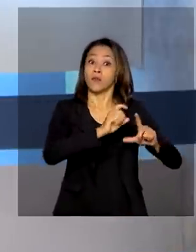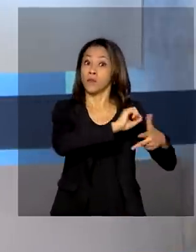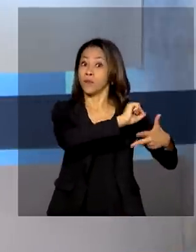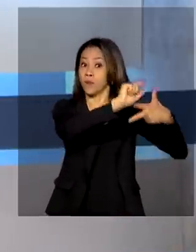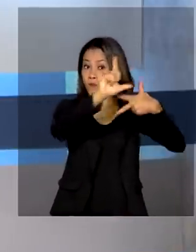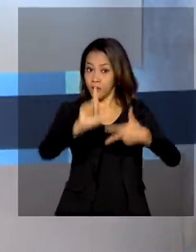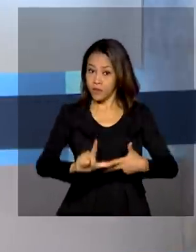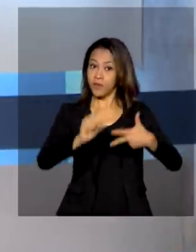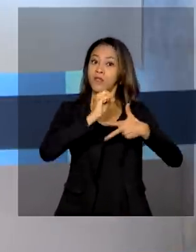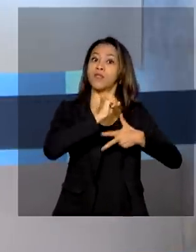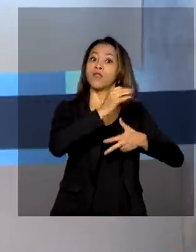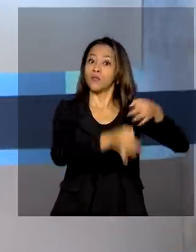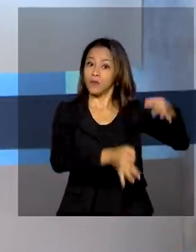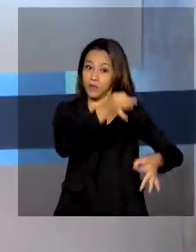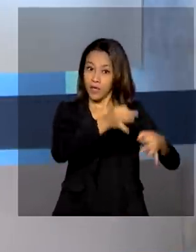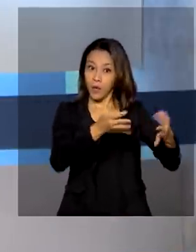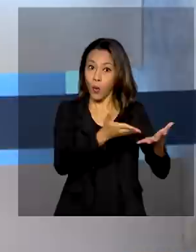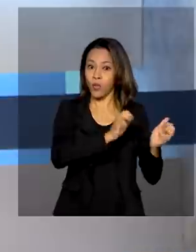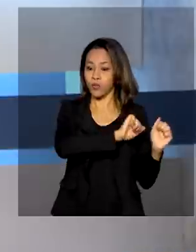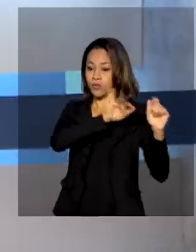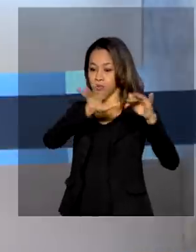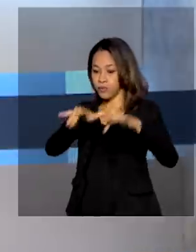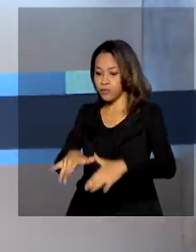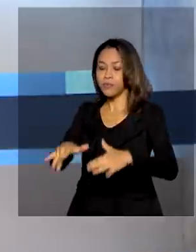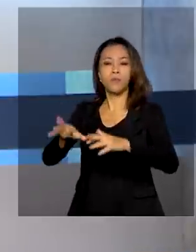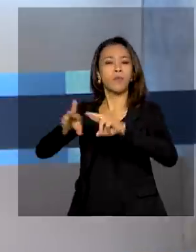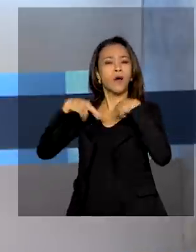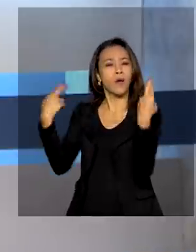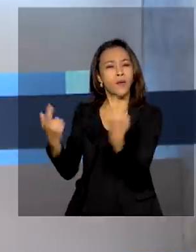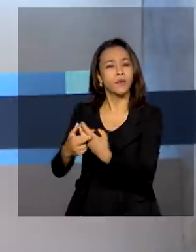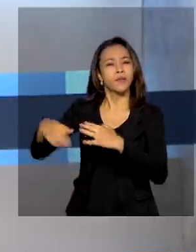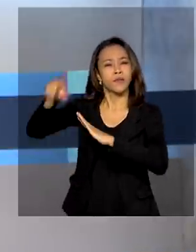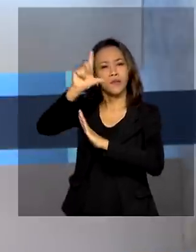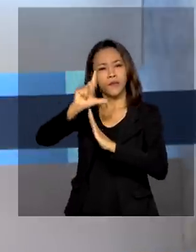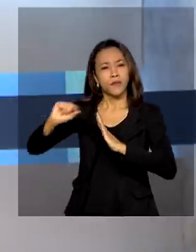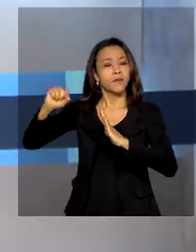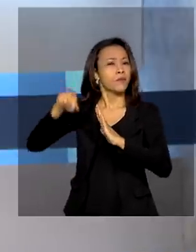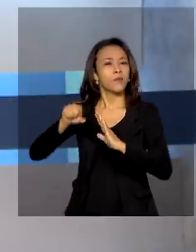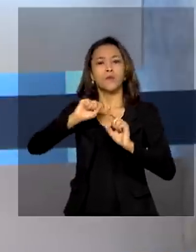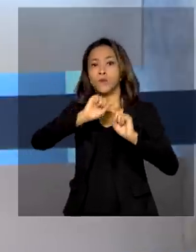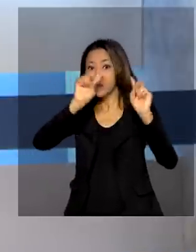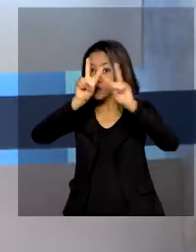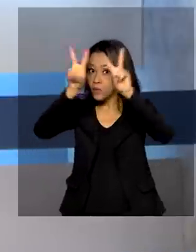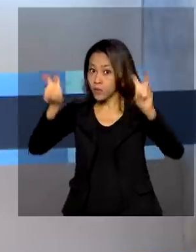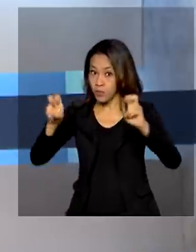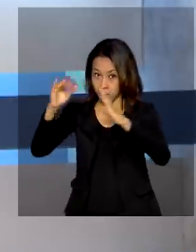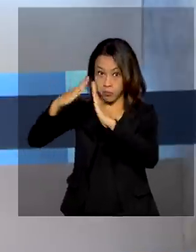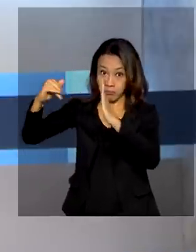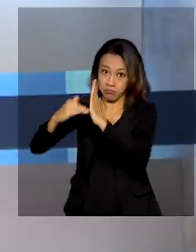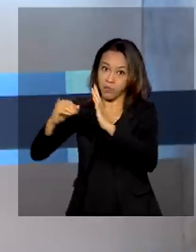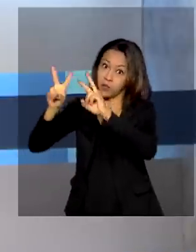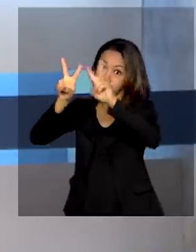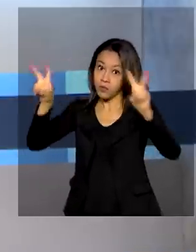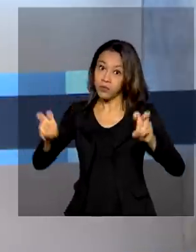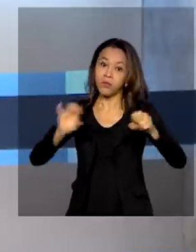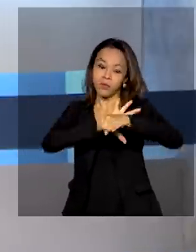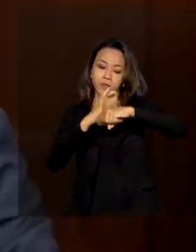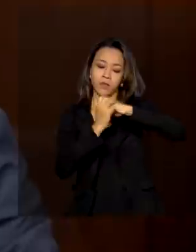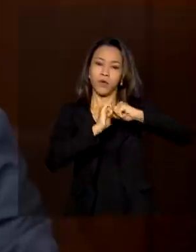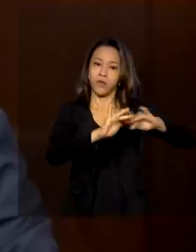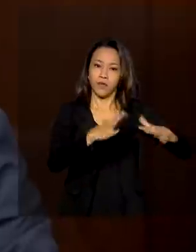judiciário se reúnem hoje no Palácio da Alvorada para discutir medidas de enfrentamento a covide e veja